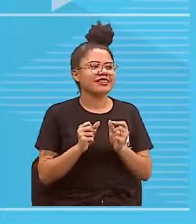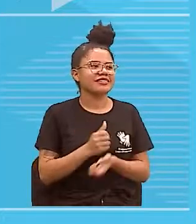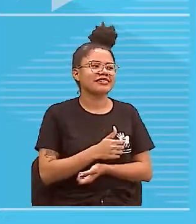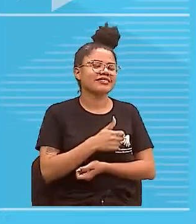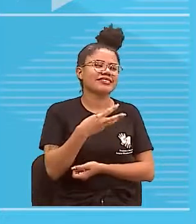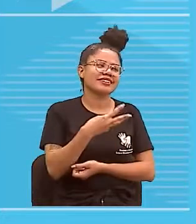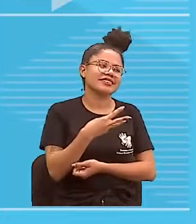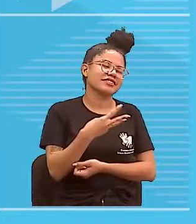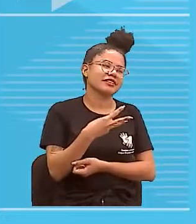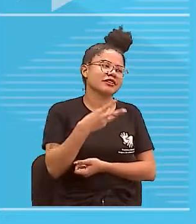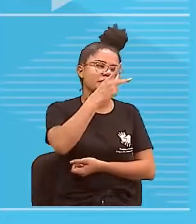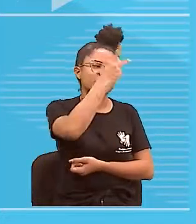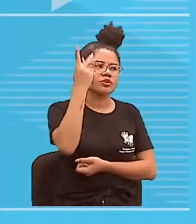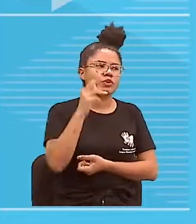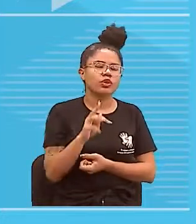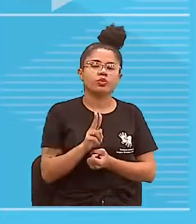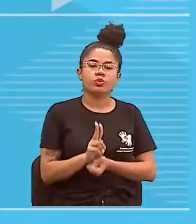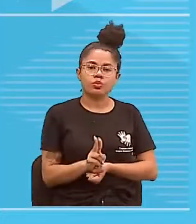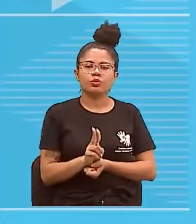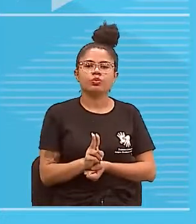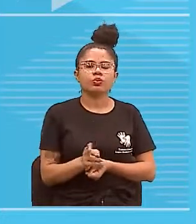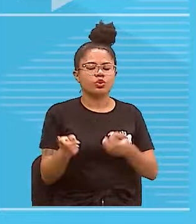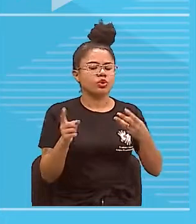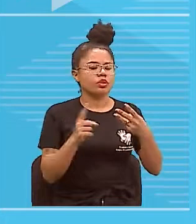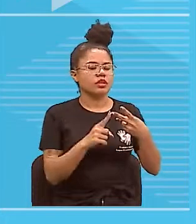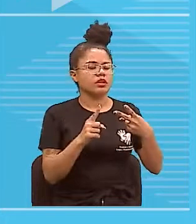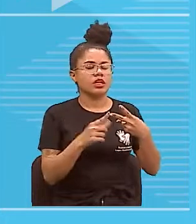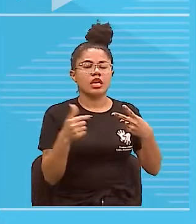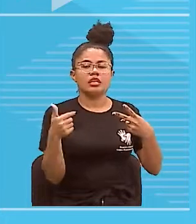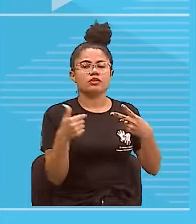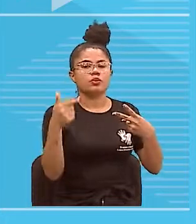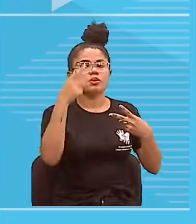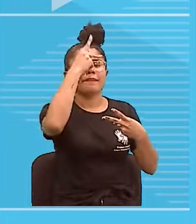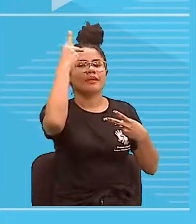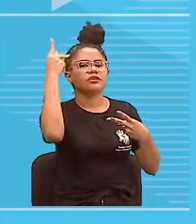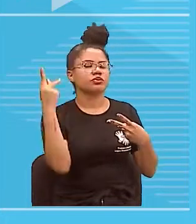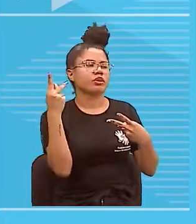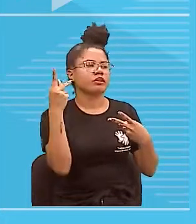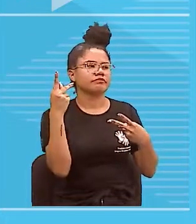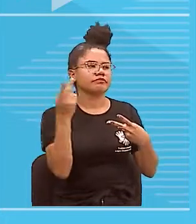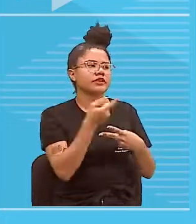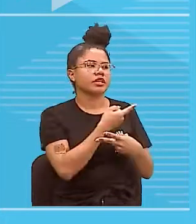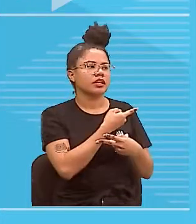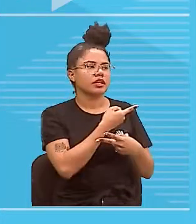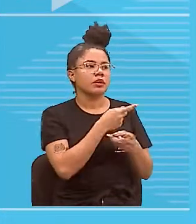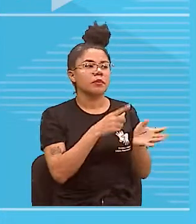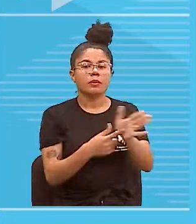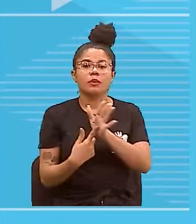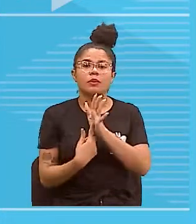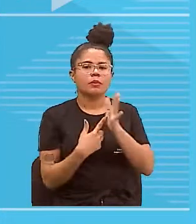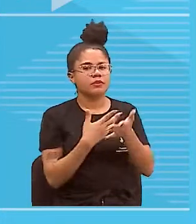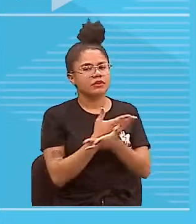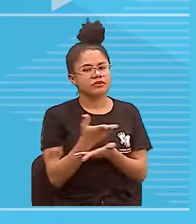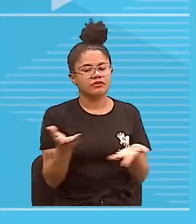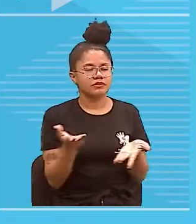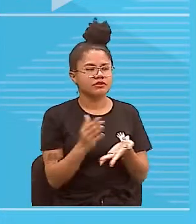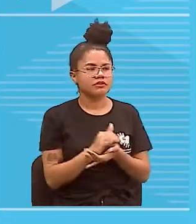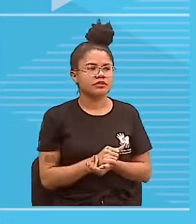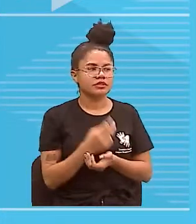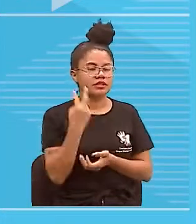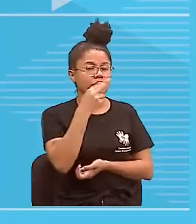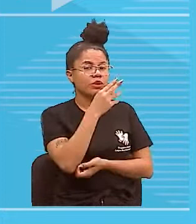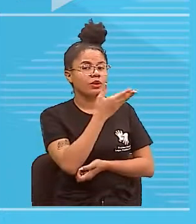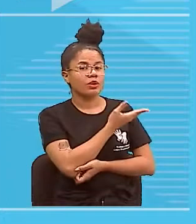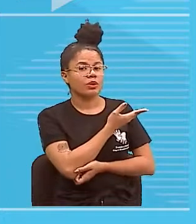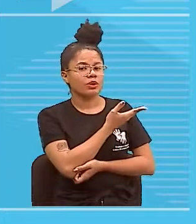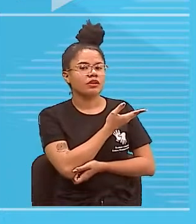e a segunda pessoa alguns outros que é o que eu vou mostrar aqui agora está vendo olha no para o